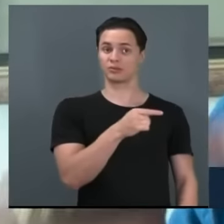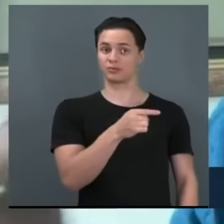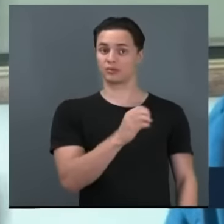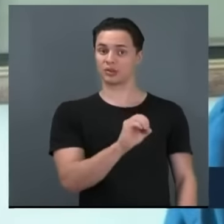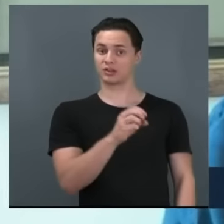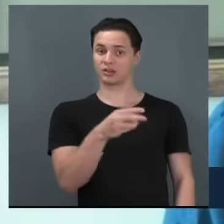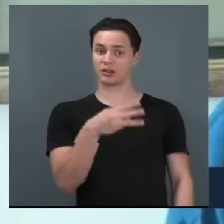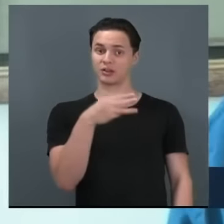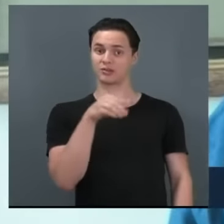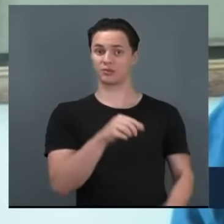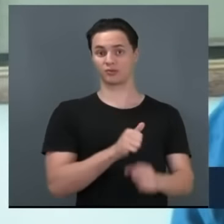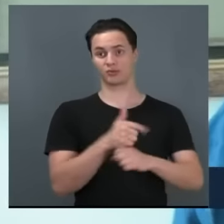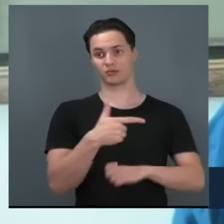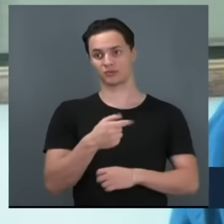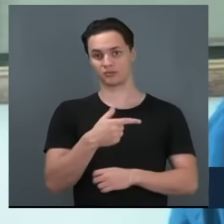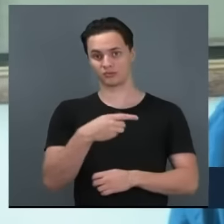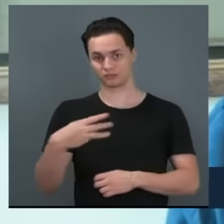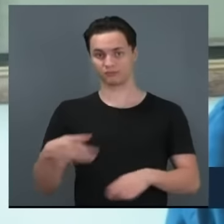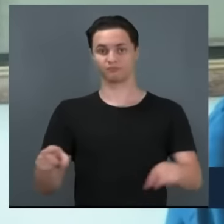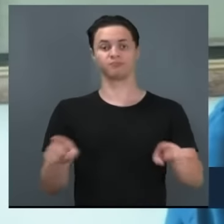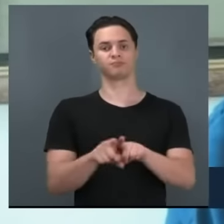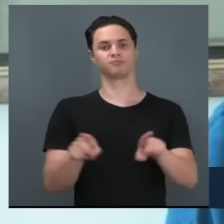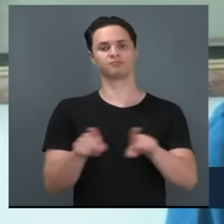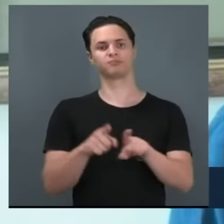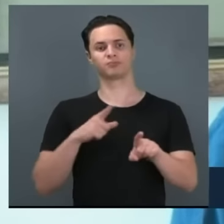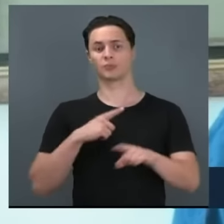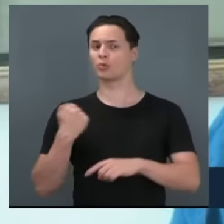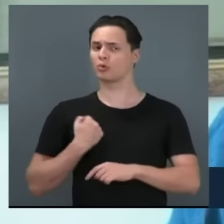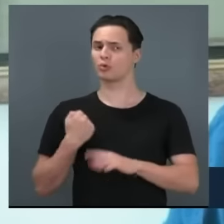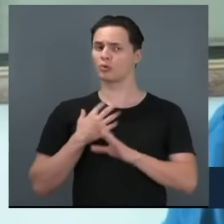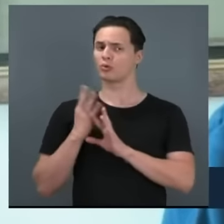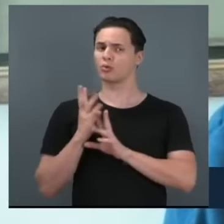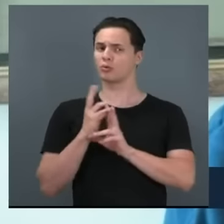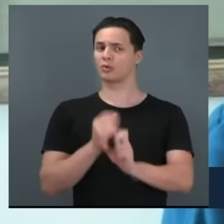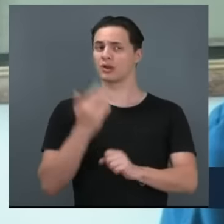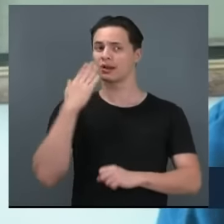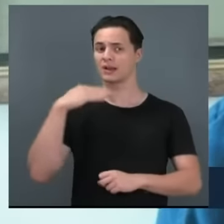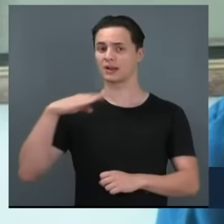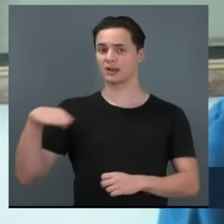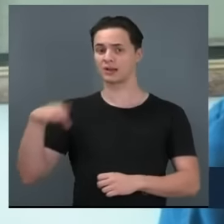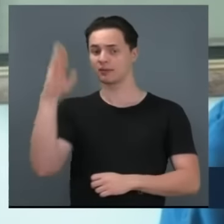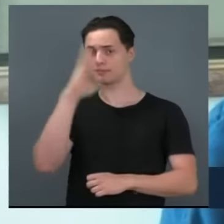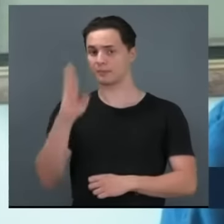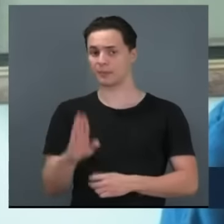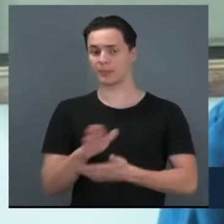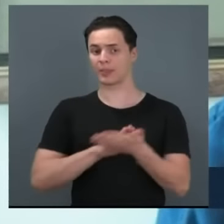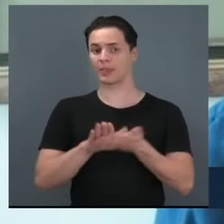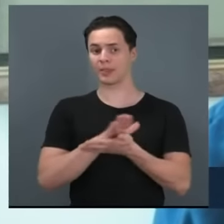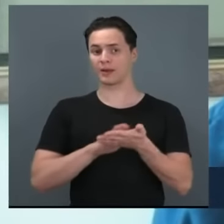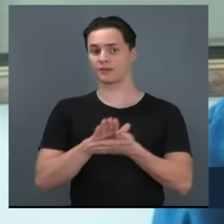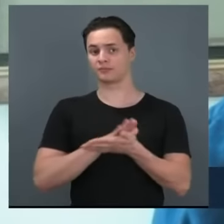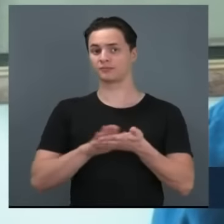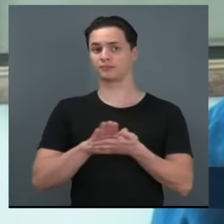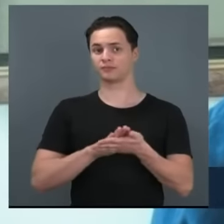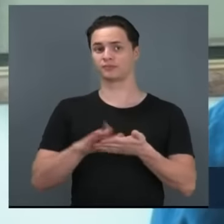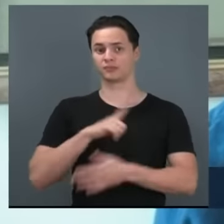em 2023. Além disso, a quantidade de crianças brasileiras que não receberam